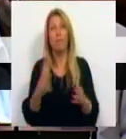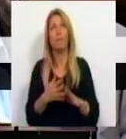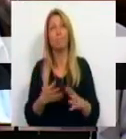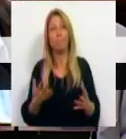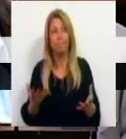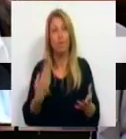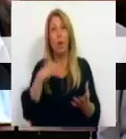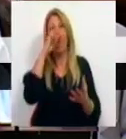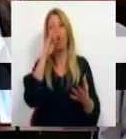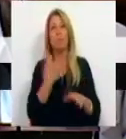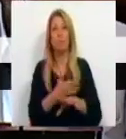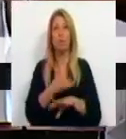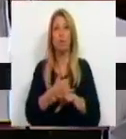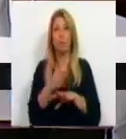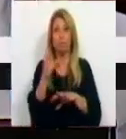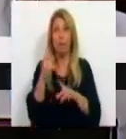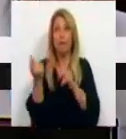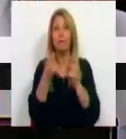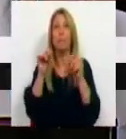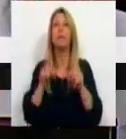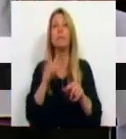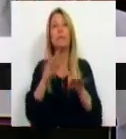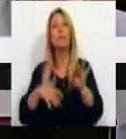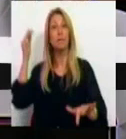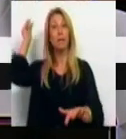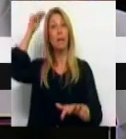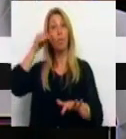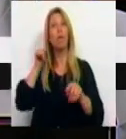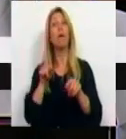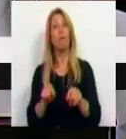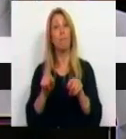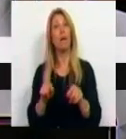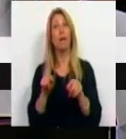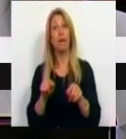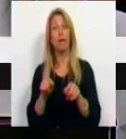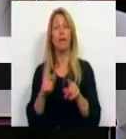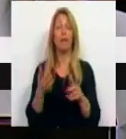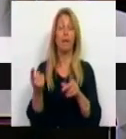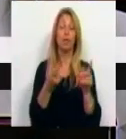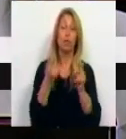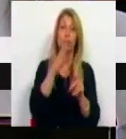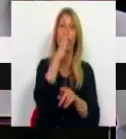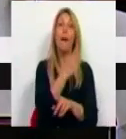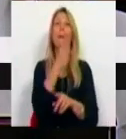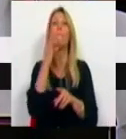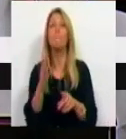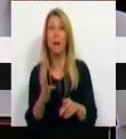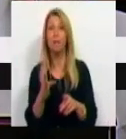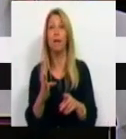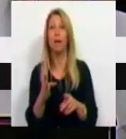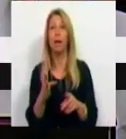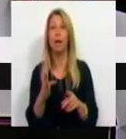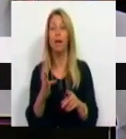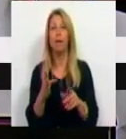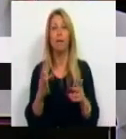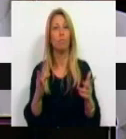ironicamente, o setor mais debatido nesta Assembleia da República, mas aquele em que a discussão e a prática nunca, ou pelo menos